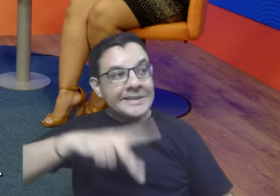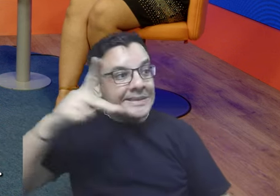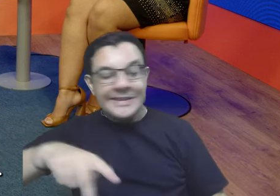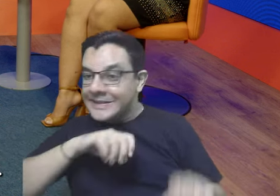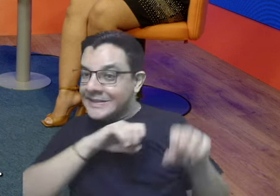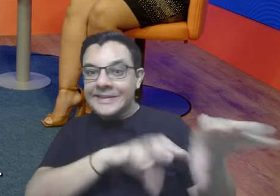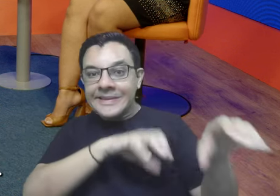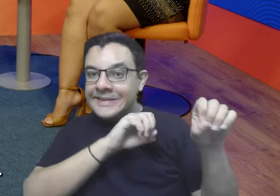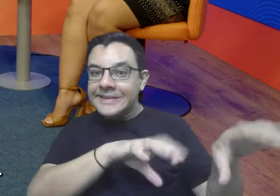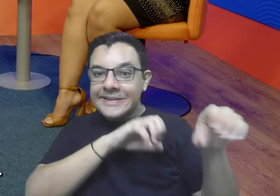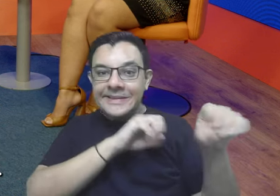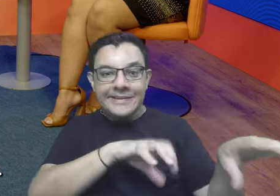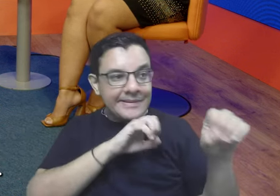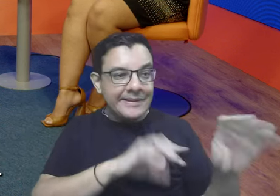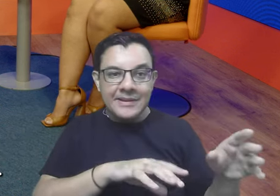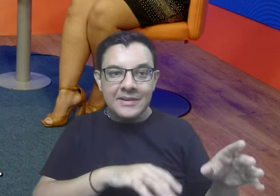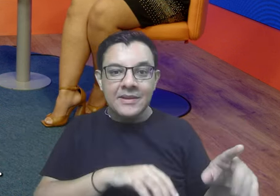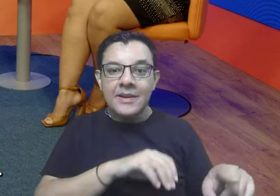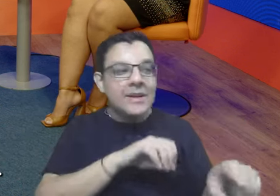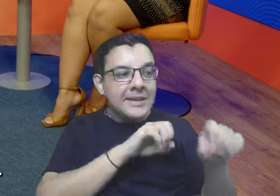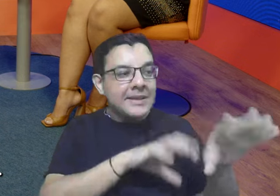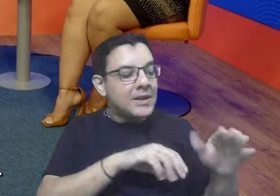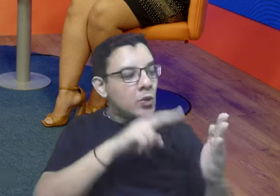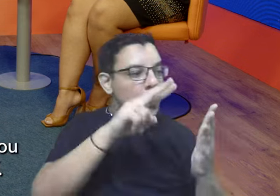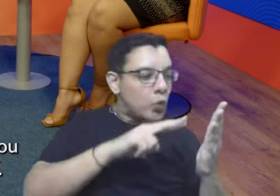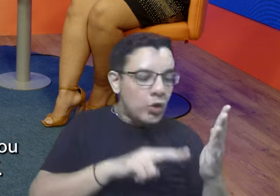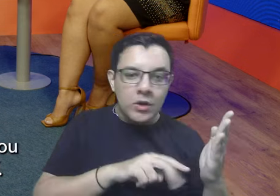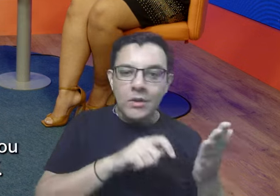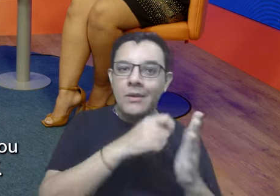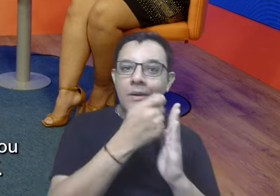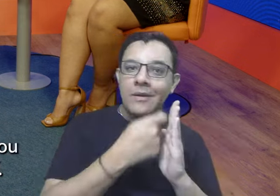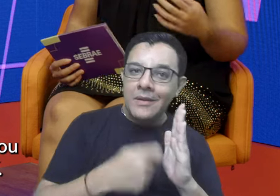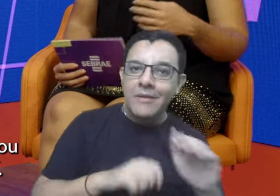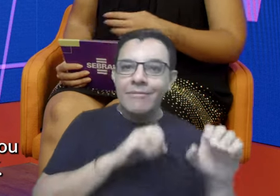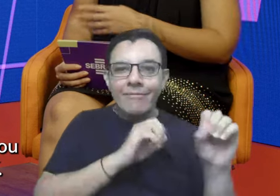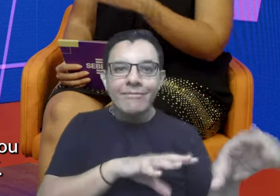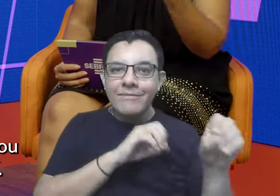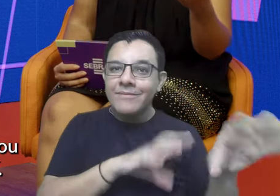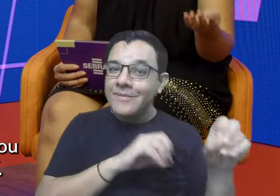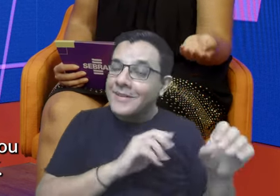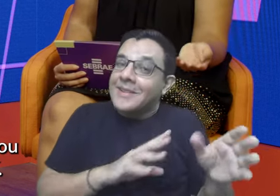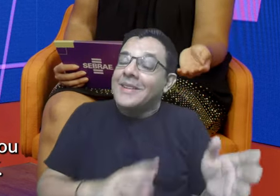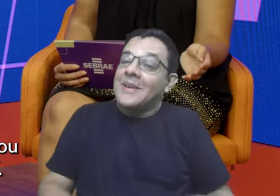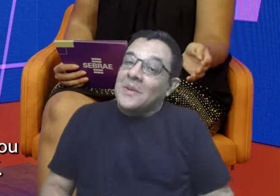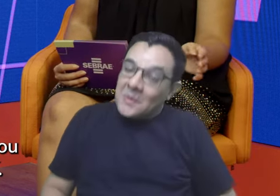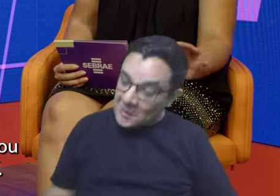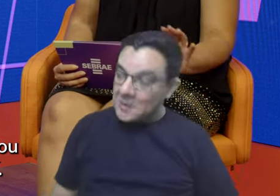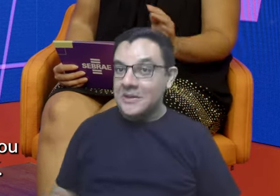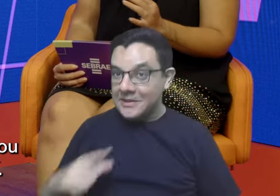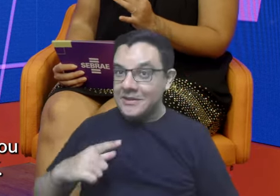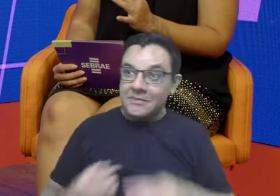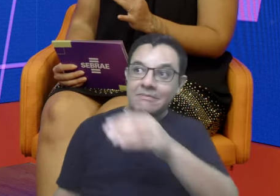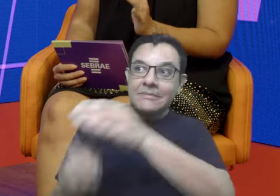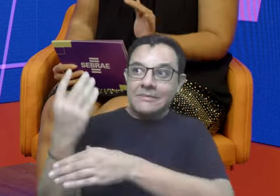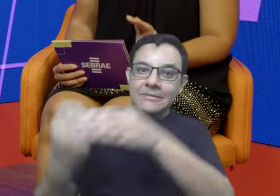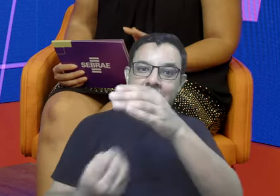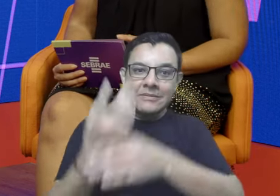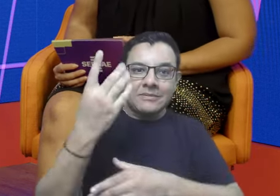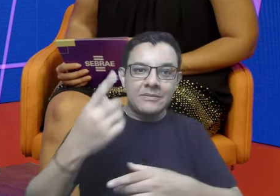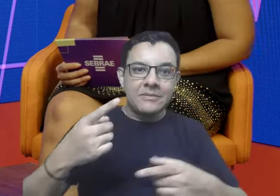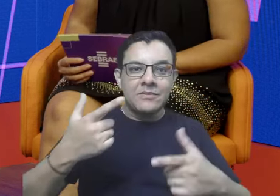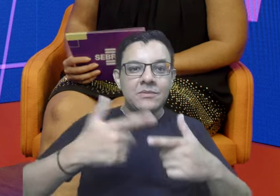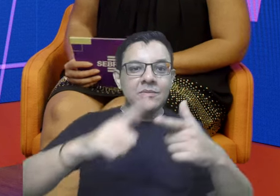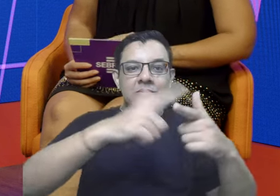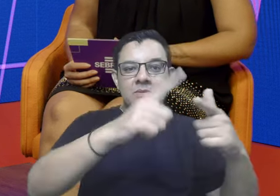professoras exatamente alfabetizando as crianças ex Então acho que isso desvelou todos esses problemas e toquei aqui o